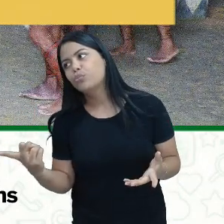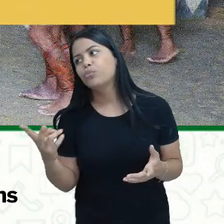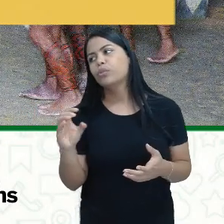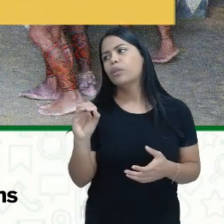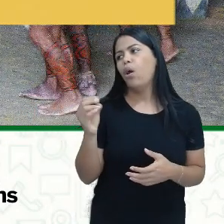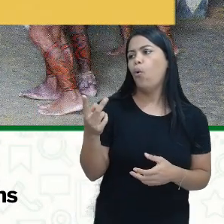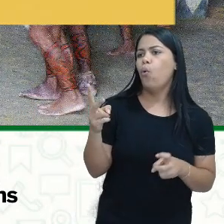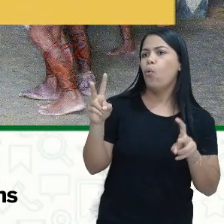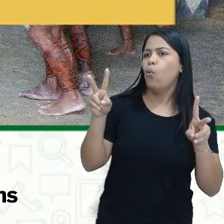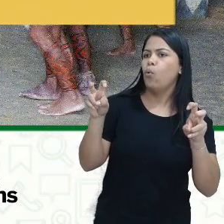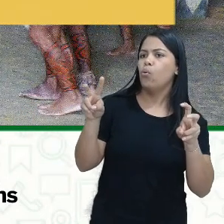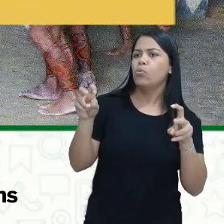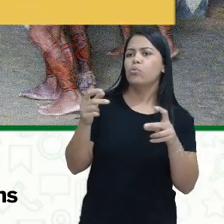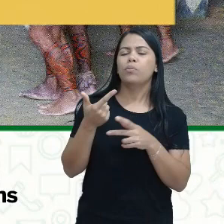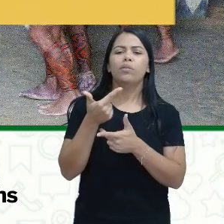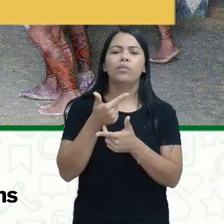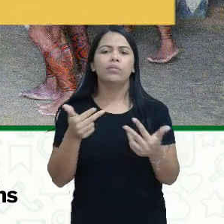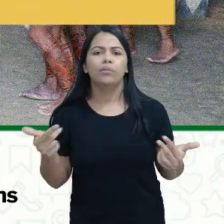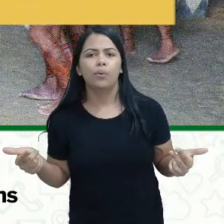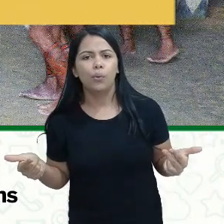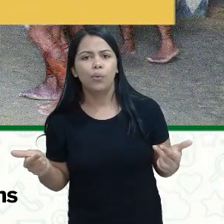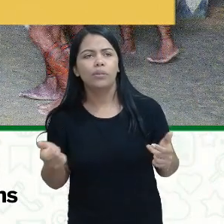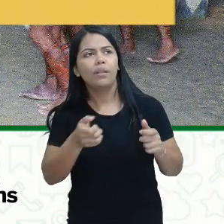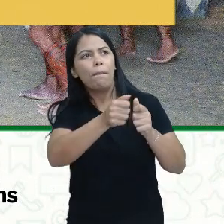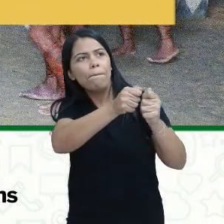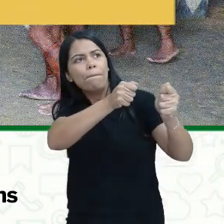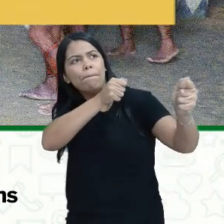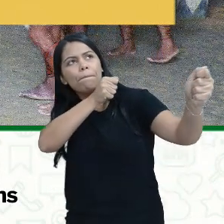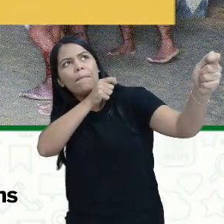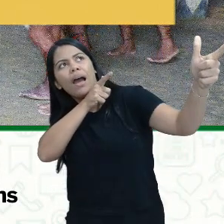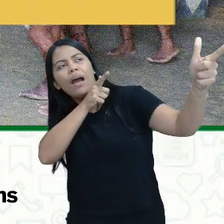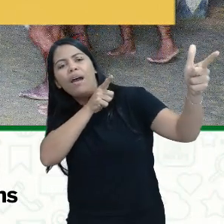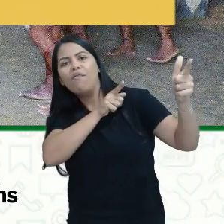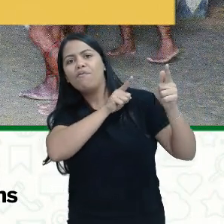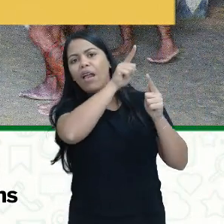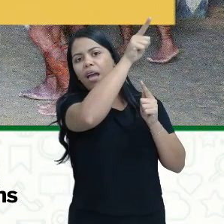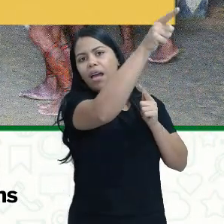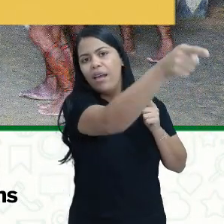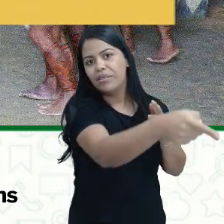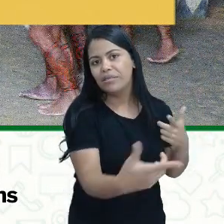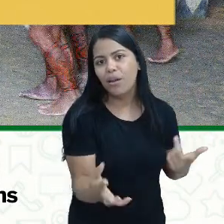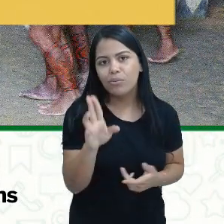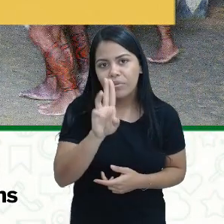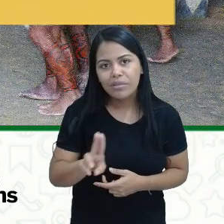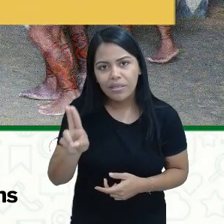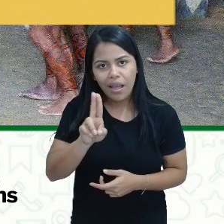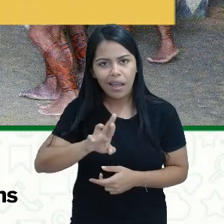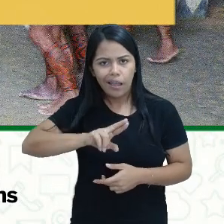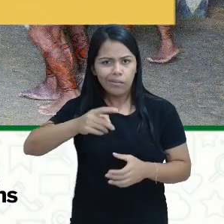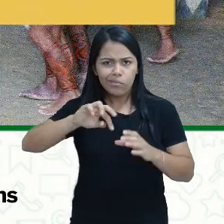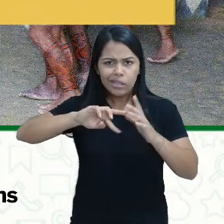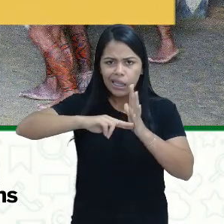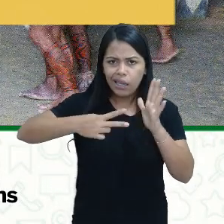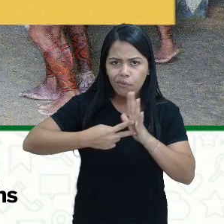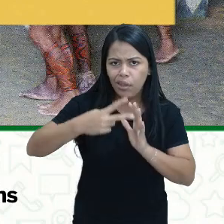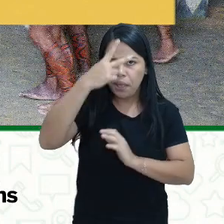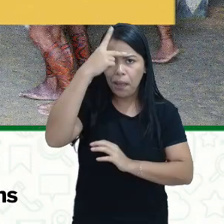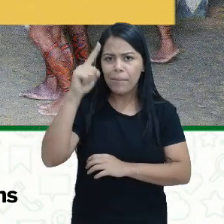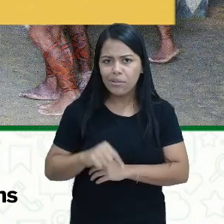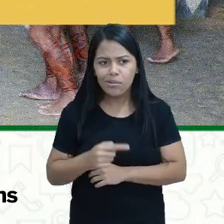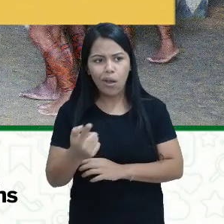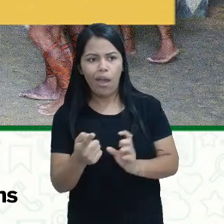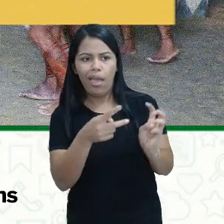de zarabatanas, arco e flechas, que define aí a identidade de